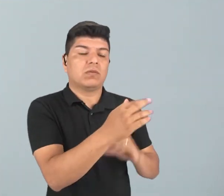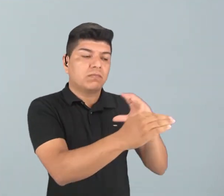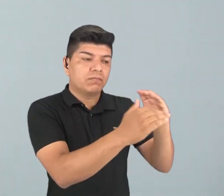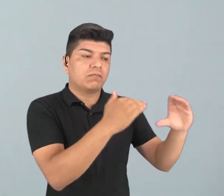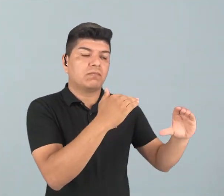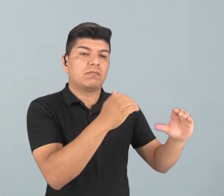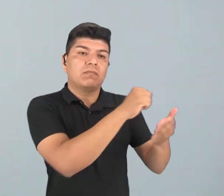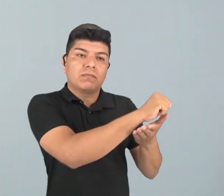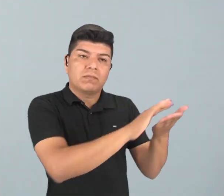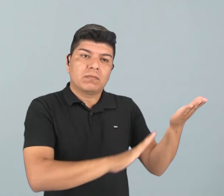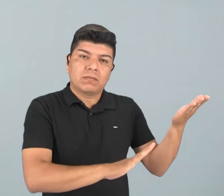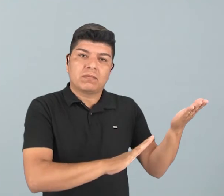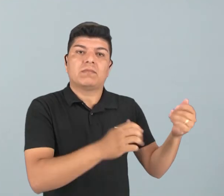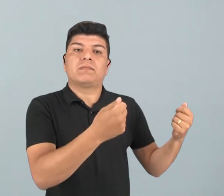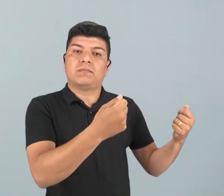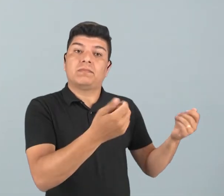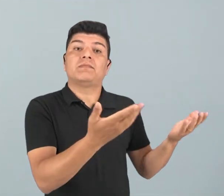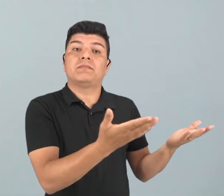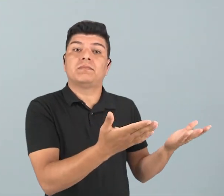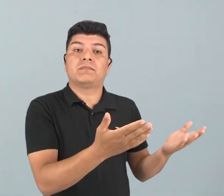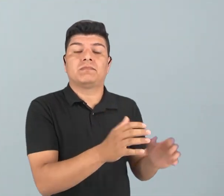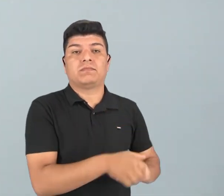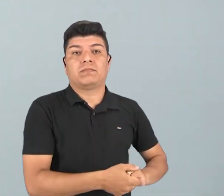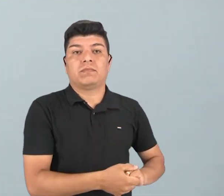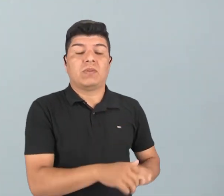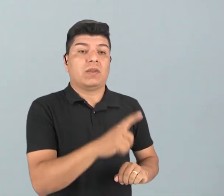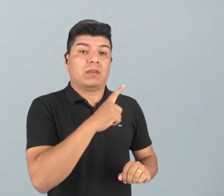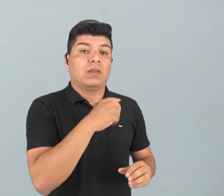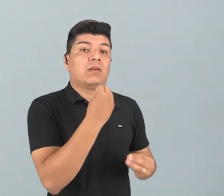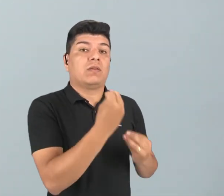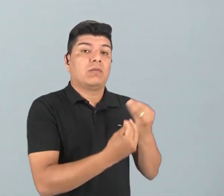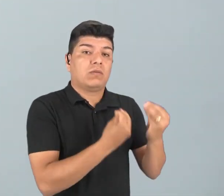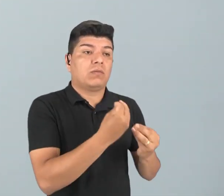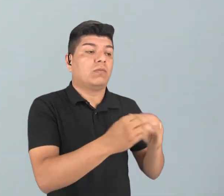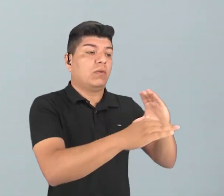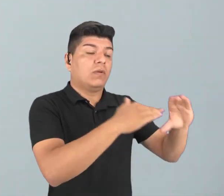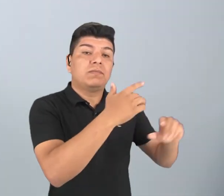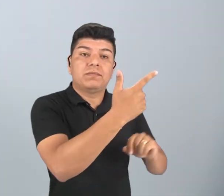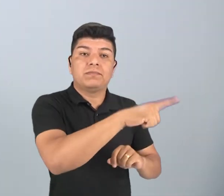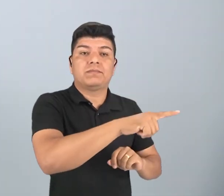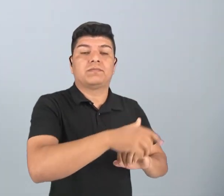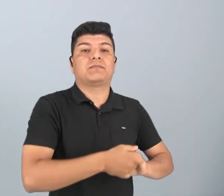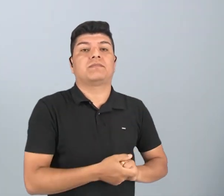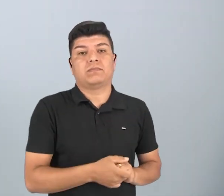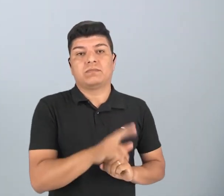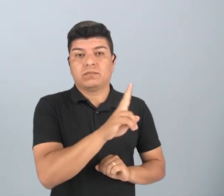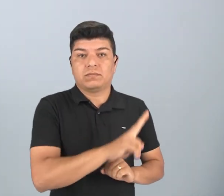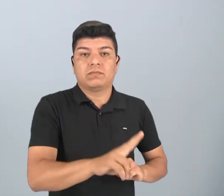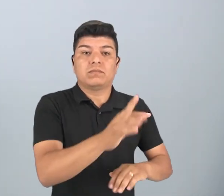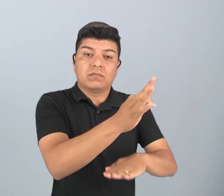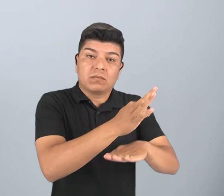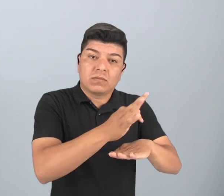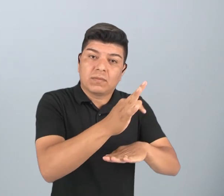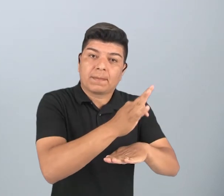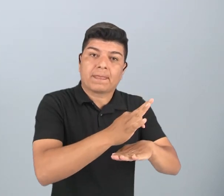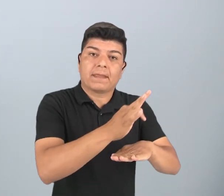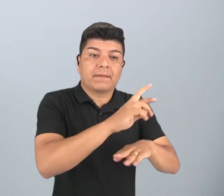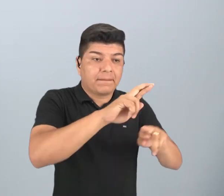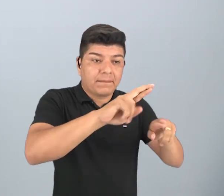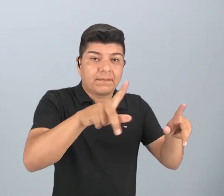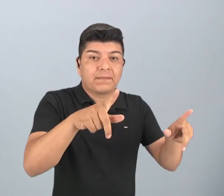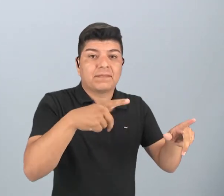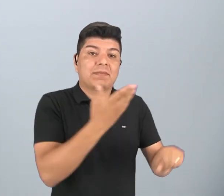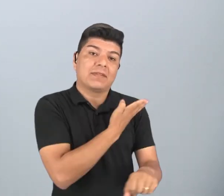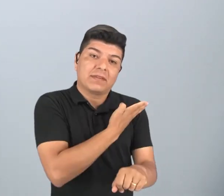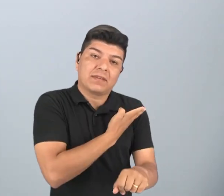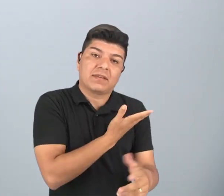trabalho que você ficou de me enviar. Teria como o senhor me reenviar? Então, eu uso um termo mais formal com ele. É diferente de eu falar com um